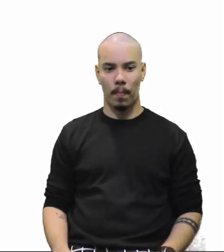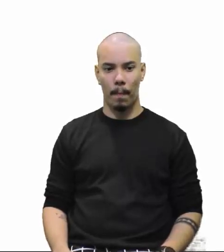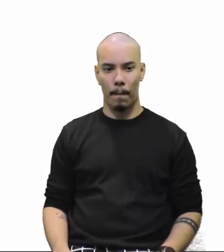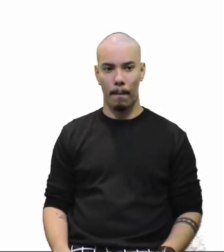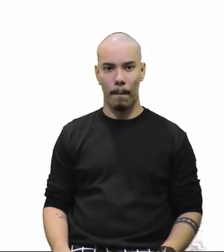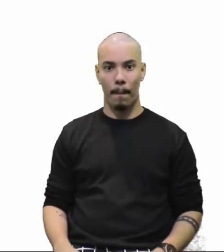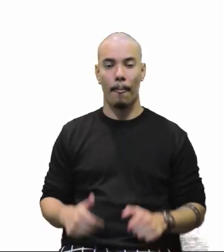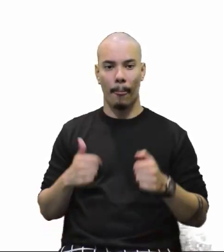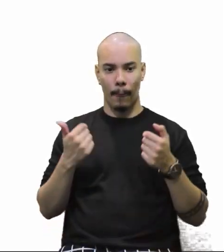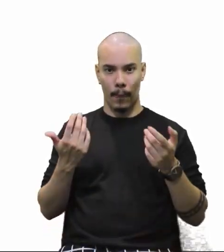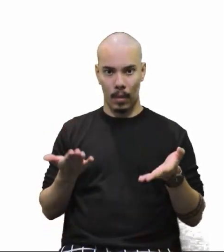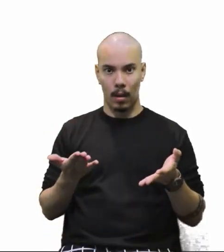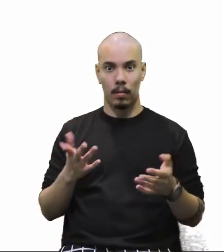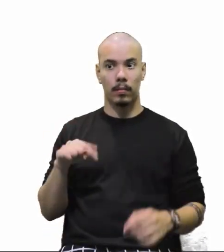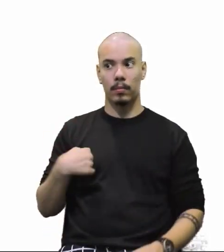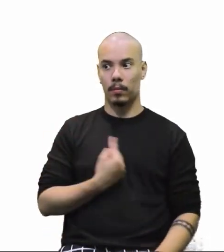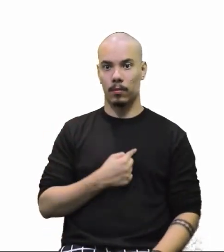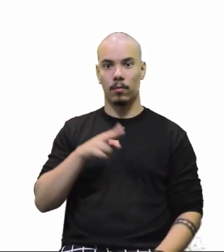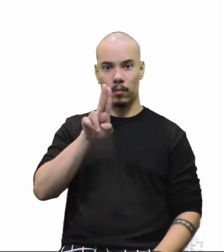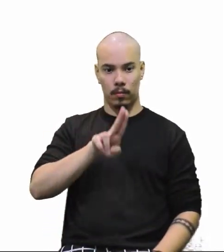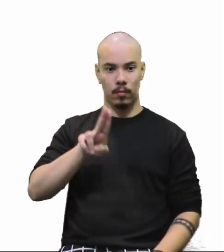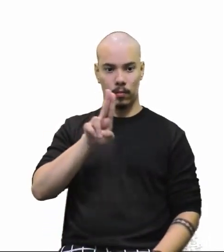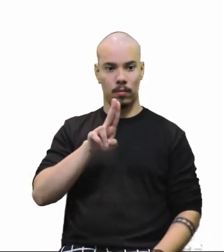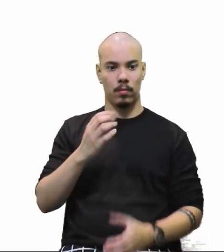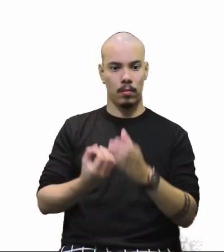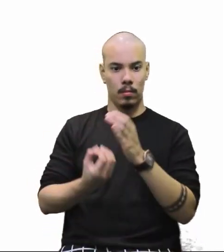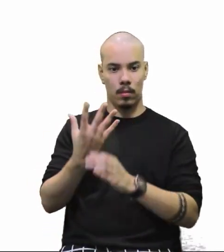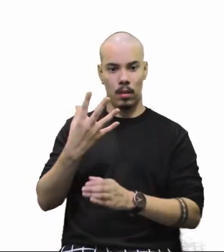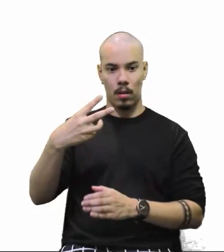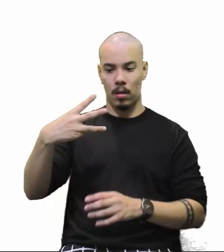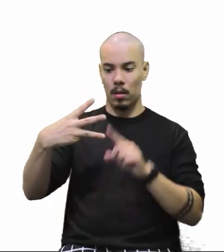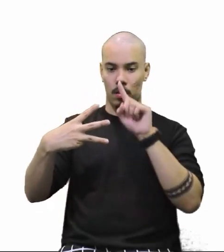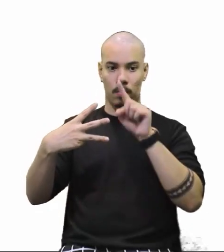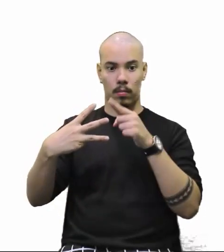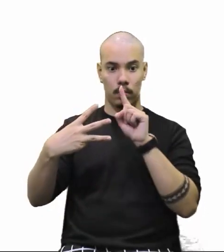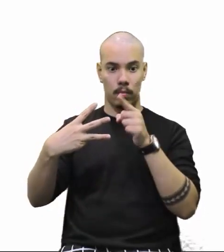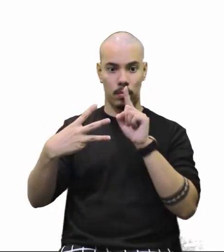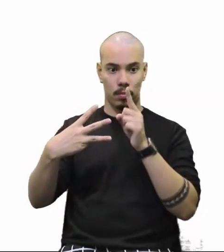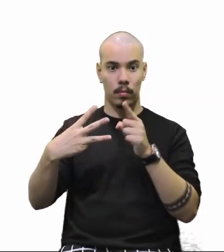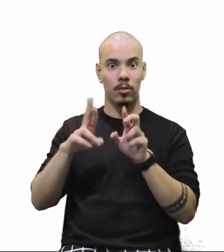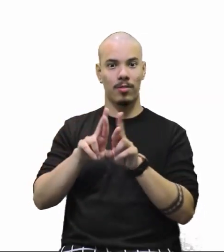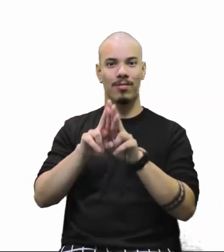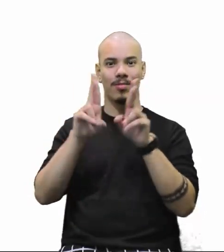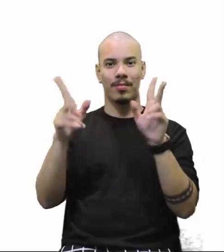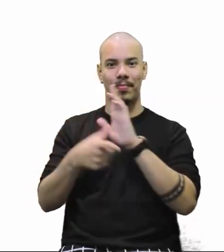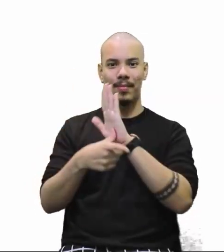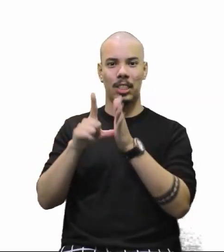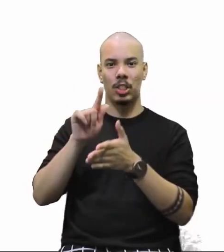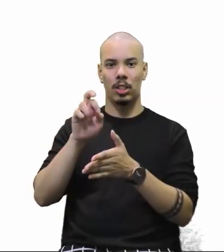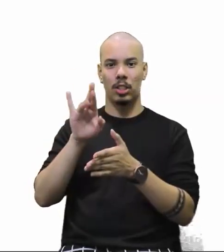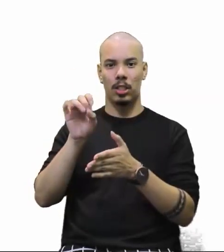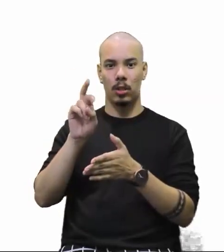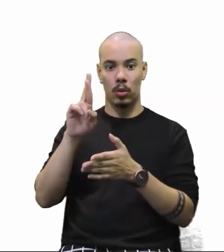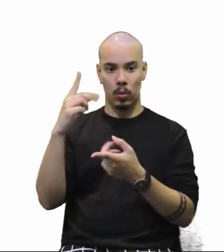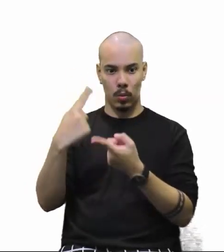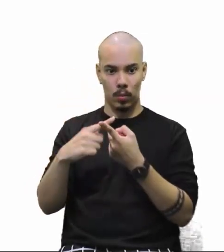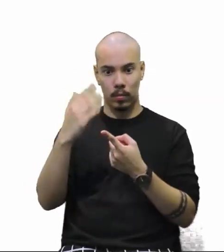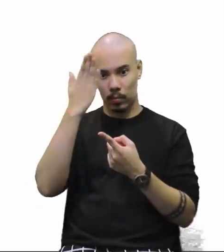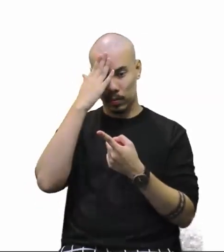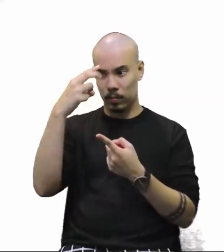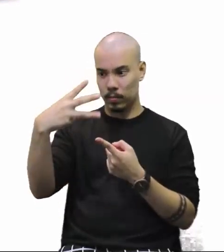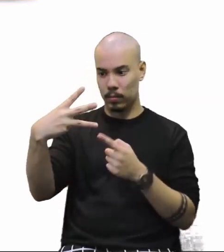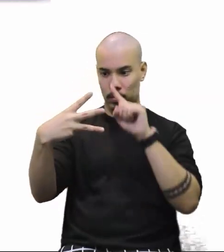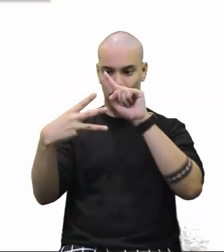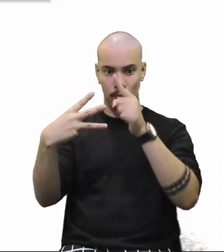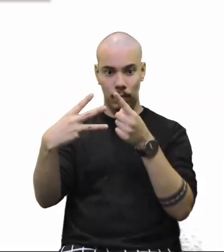Bom, então aí... A gente usa o E', o Y' para diferenciar do gerador, que o gerador é Y, né? Isso.